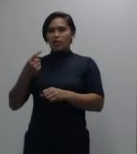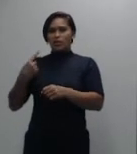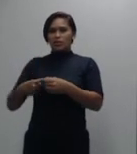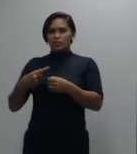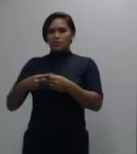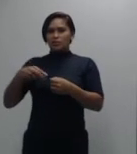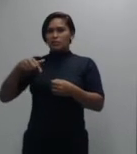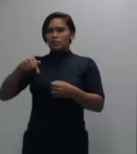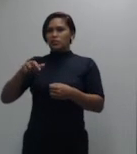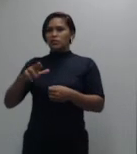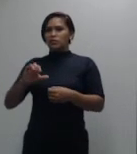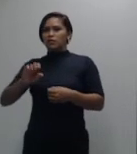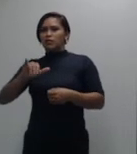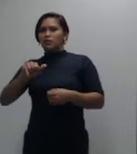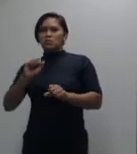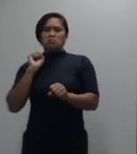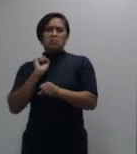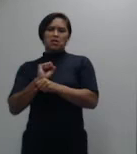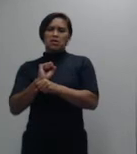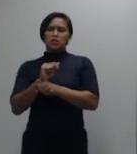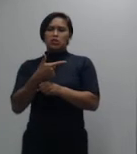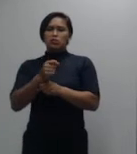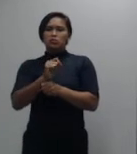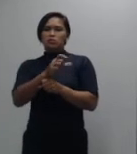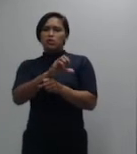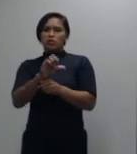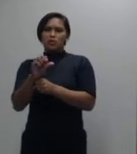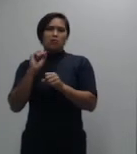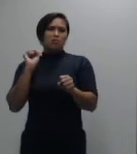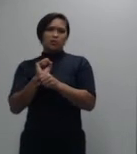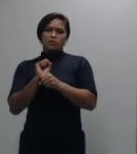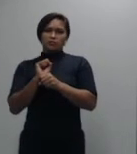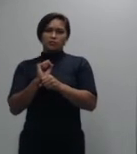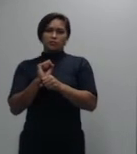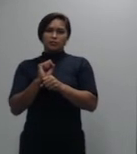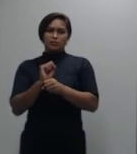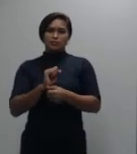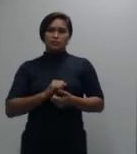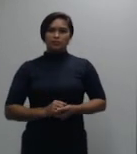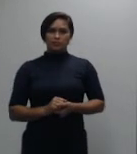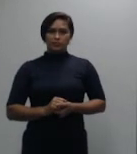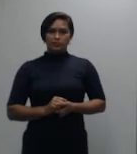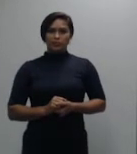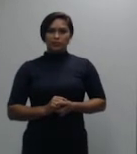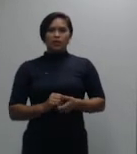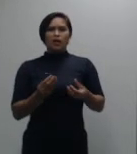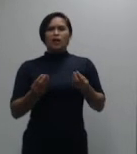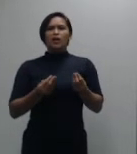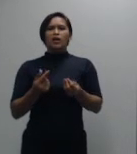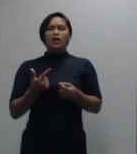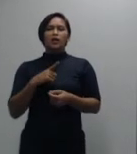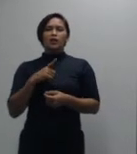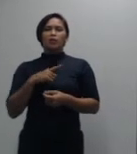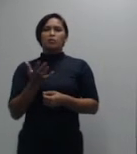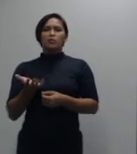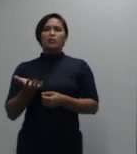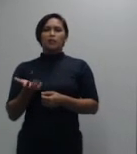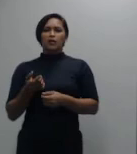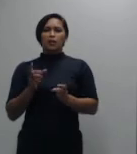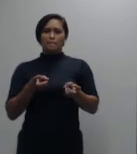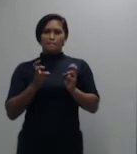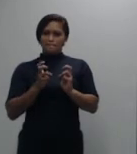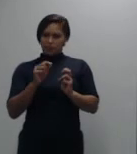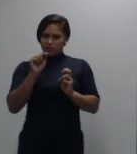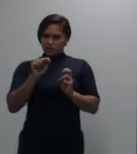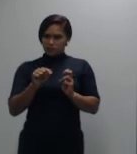parado desde nov e o qual o interesse é sempre a vossa